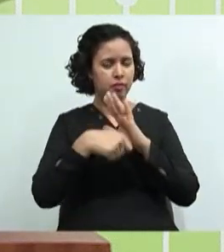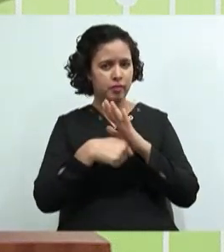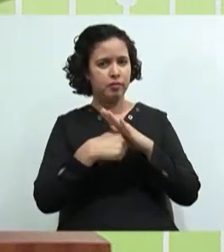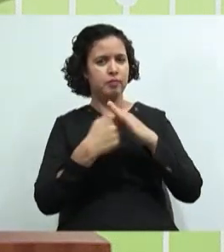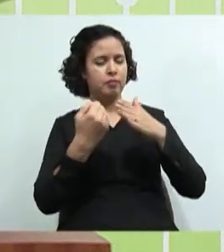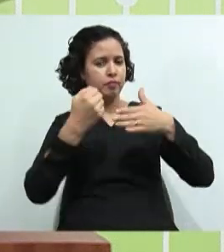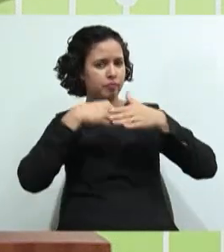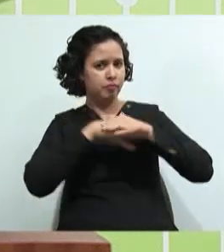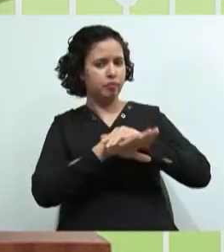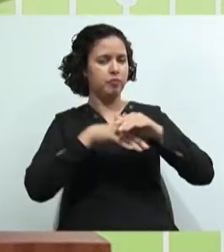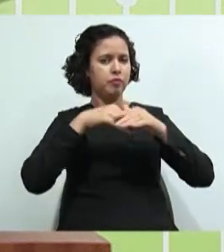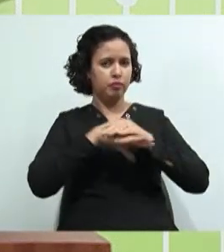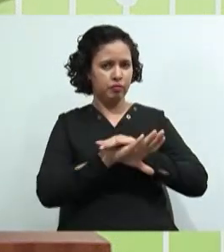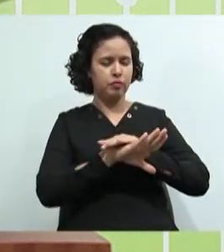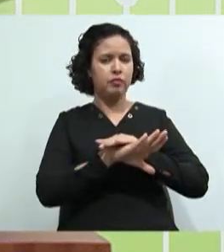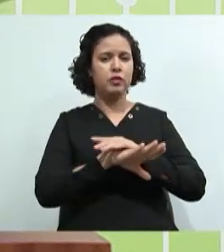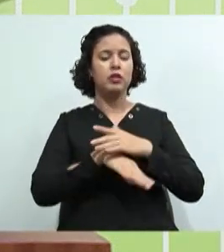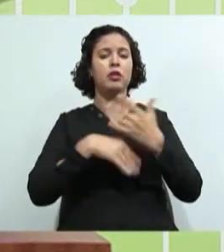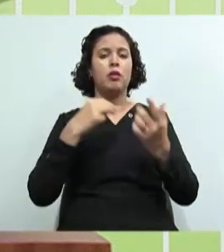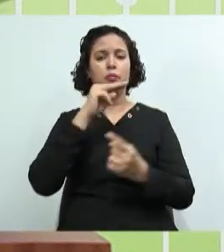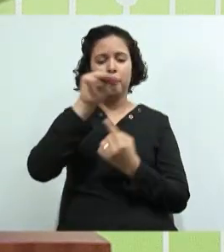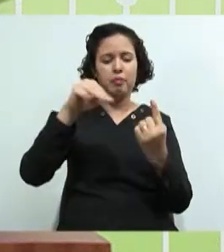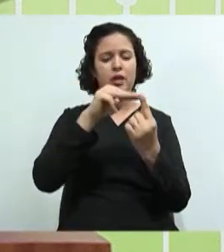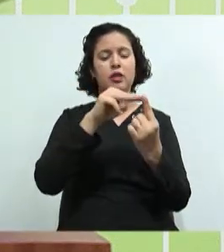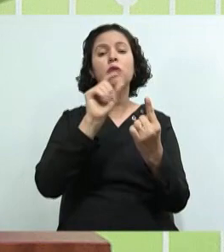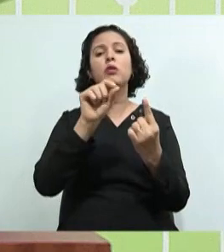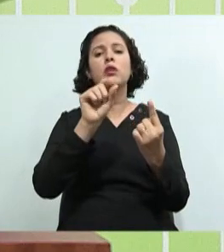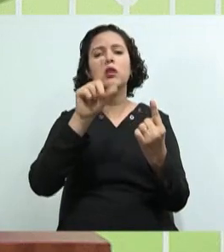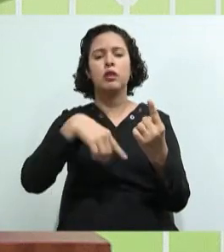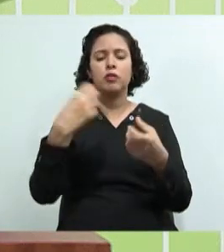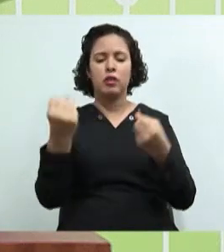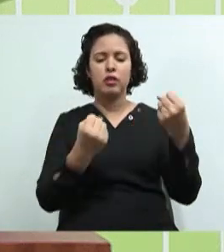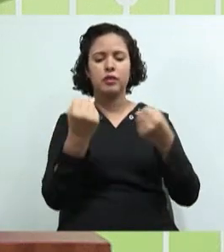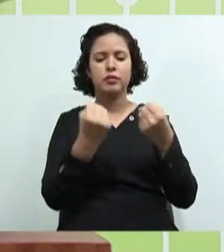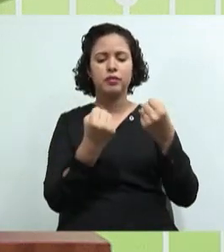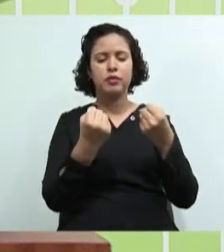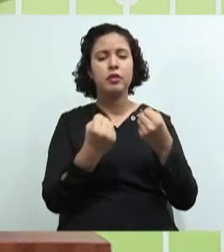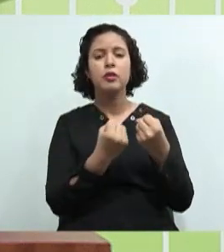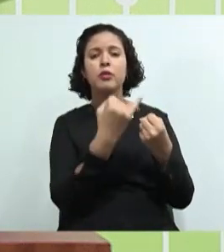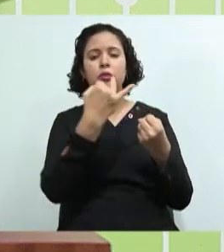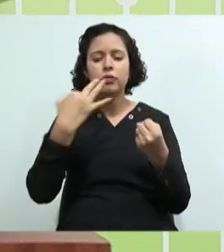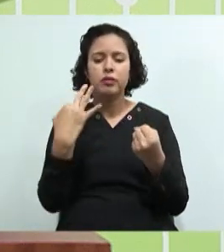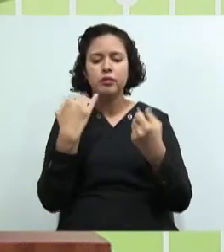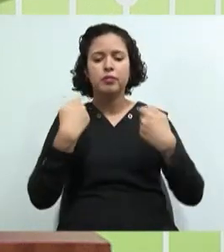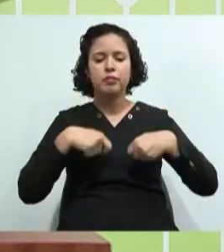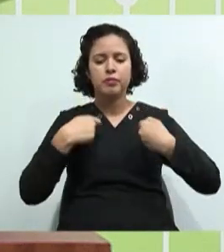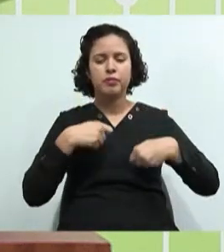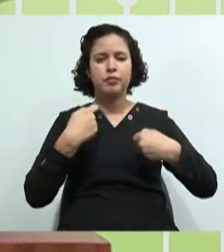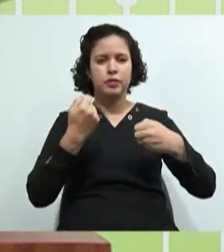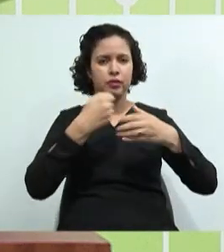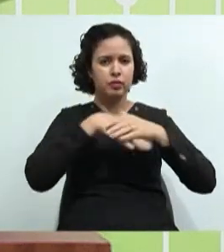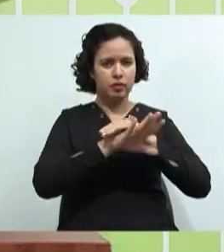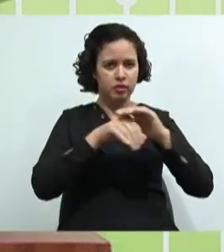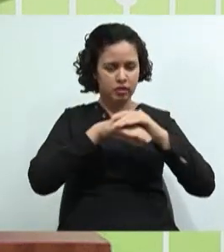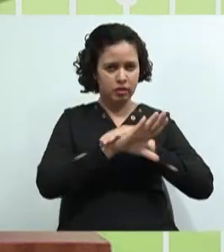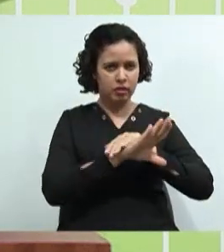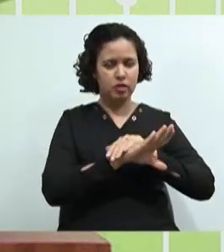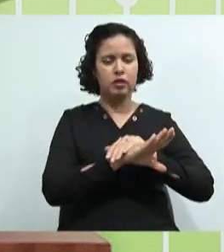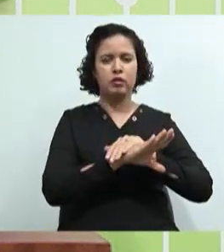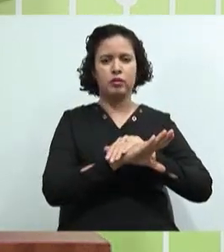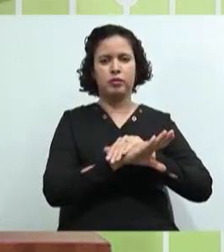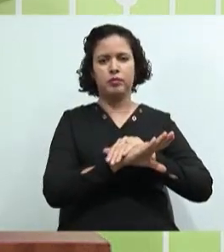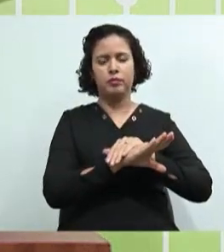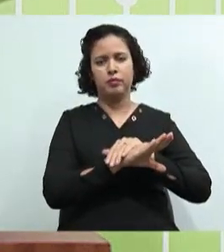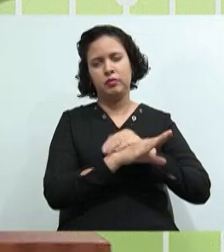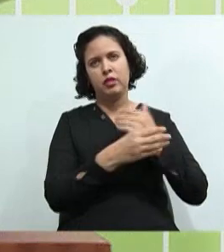é objetivo, é a tua meta, tá? Quanto que eu consigo guardar por mês para comprar esse carro? Ah, não sei, eu acho que eu consigo